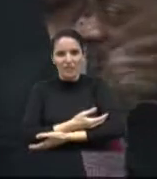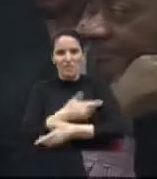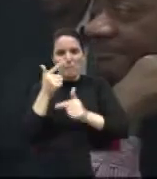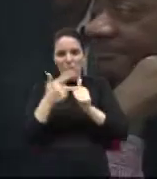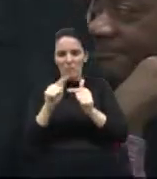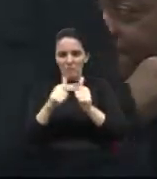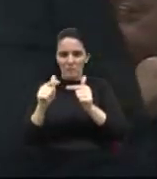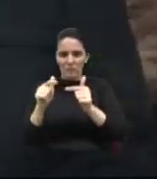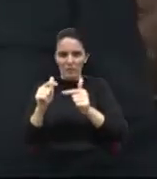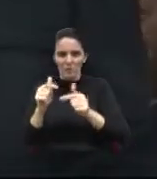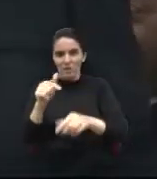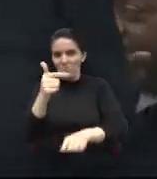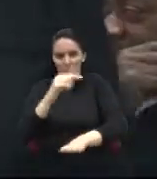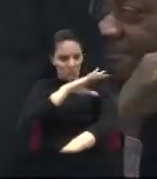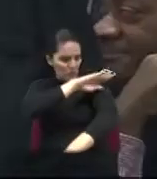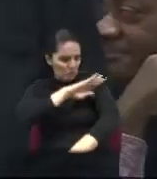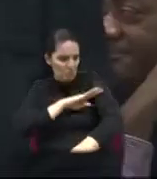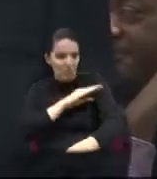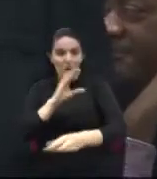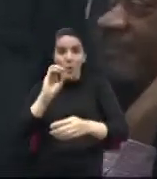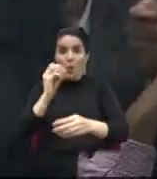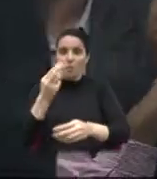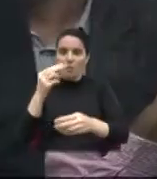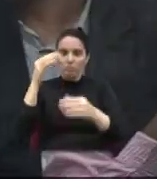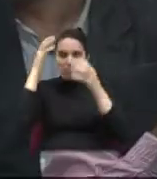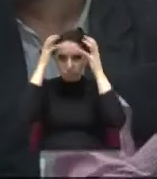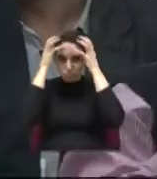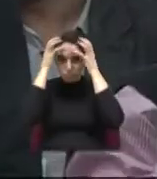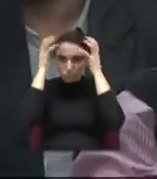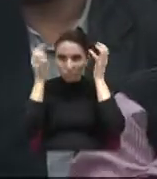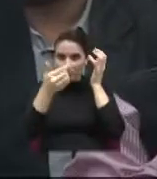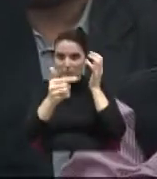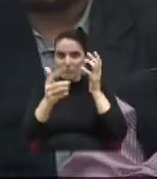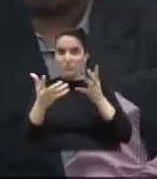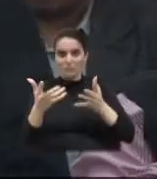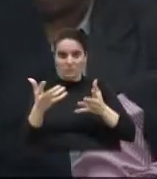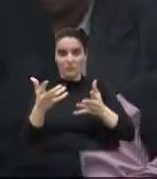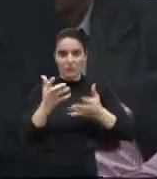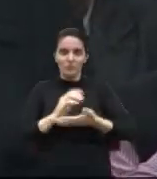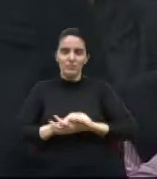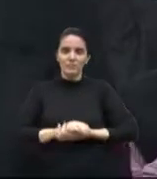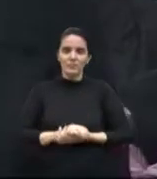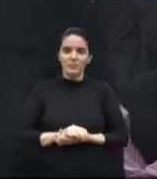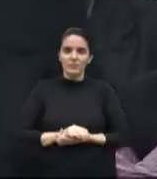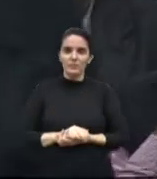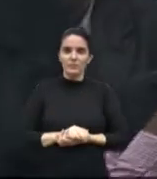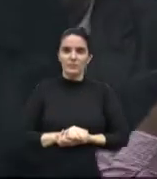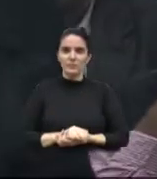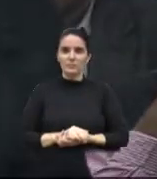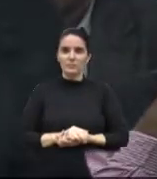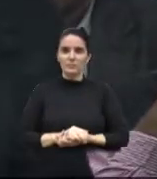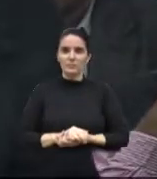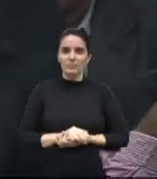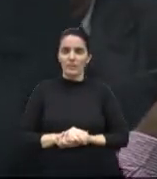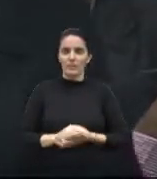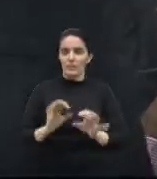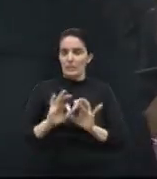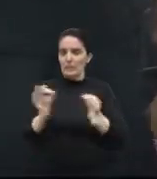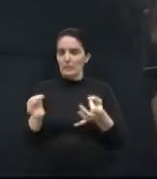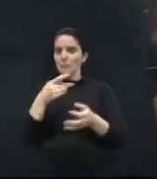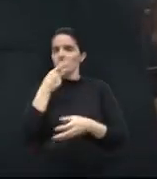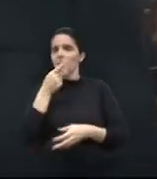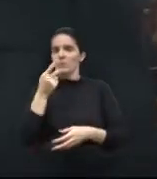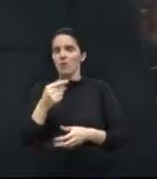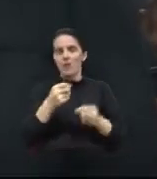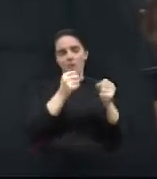Eu posso ser a favor ou ser contra. É muito fácil, quando você está lá de cá, falar, eu sou a favor ou contra